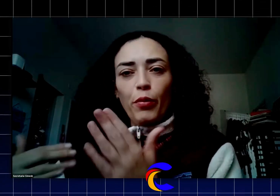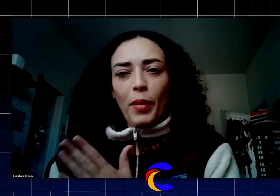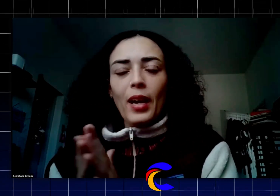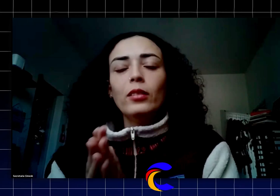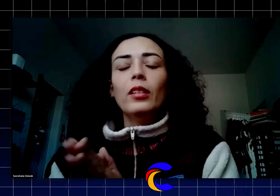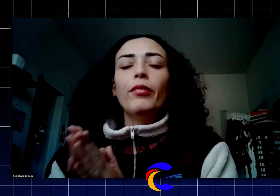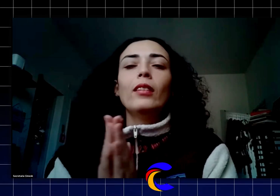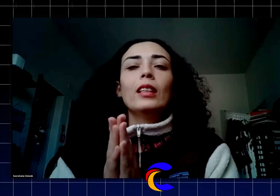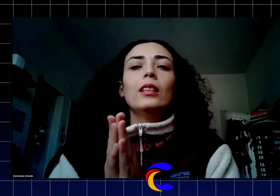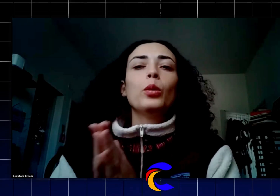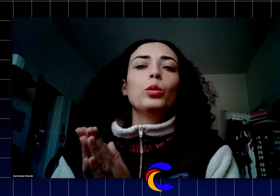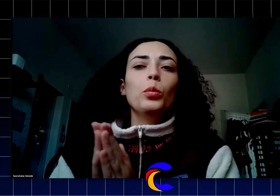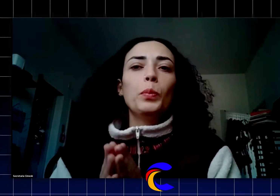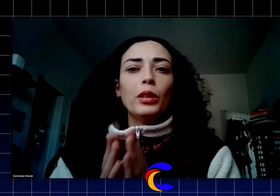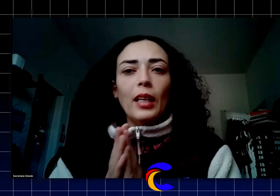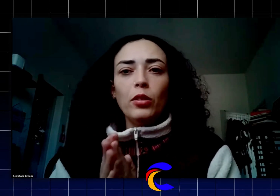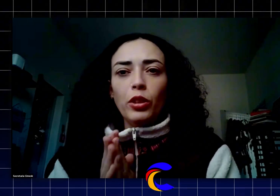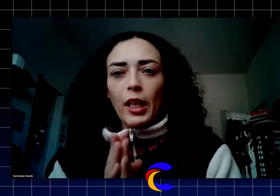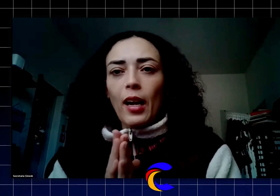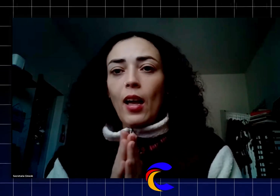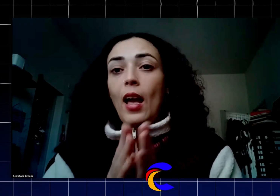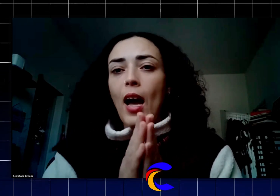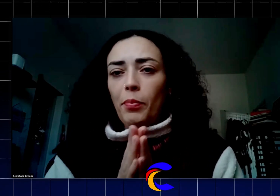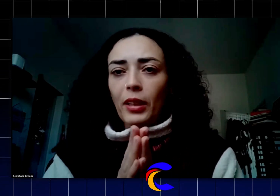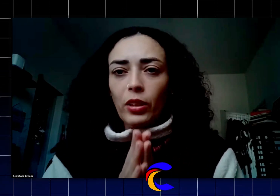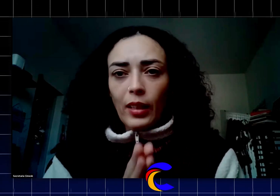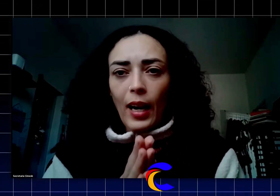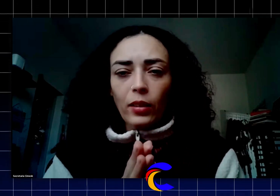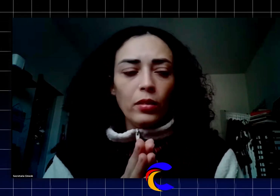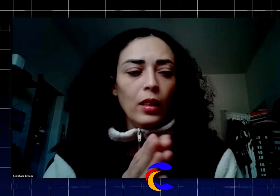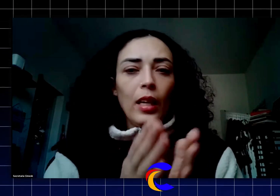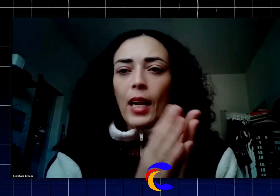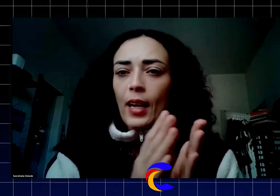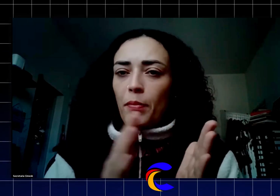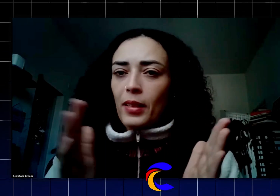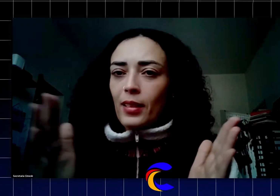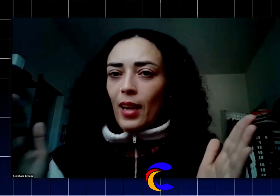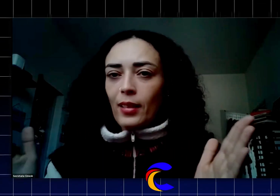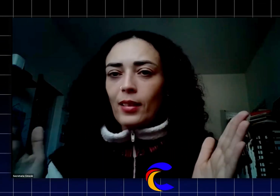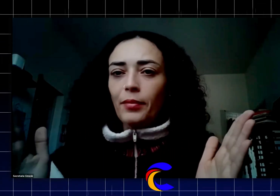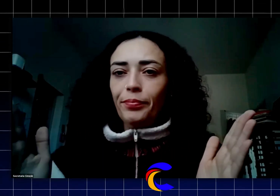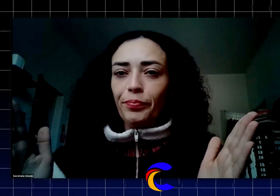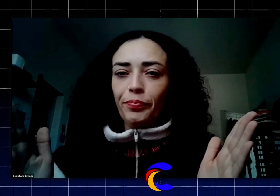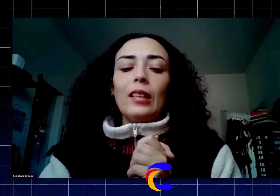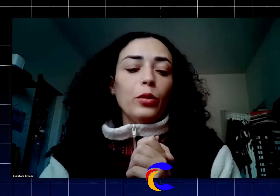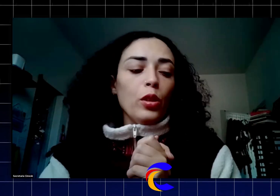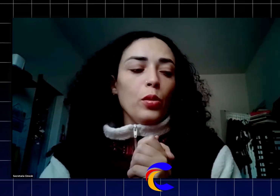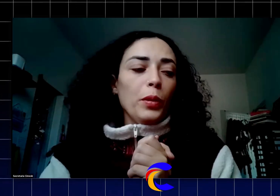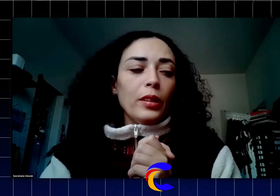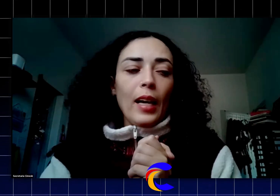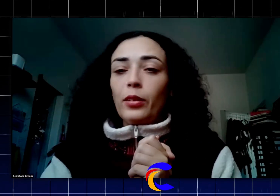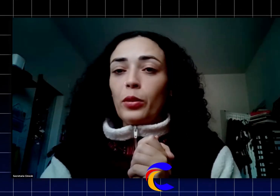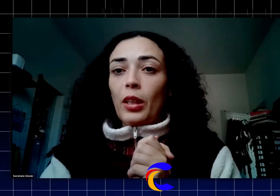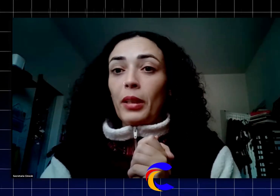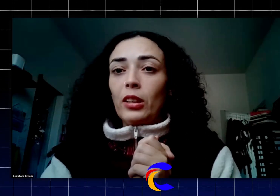um desenvolvimento. Eu falo que todo o processo de aprendizado requer paciência, então todo